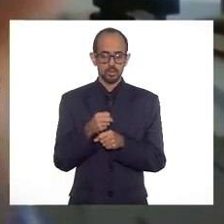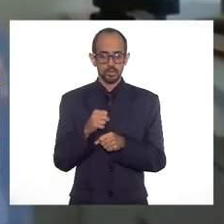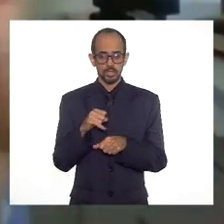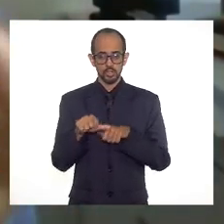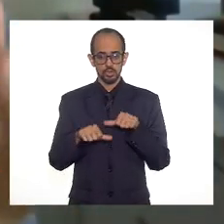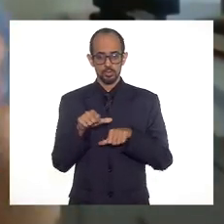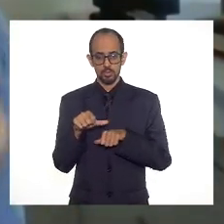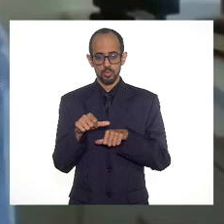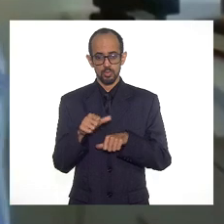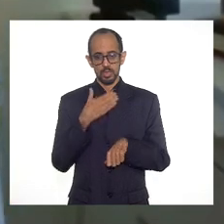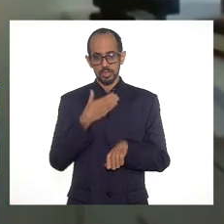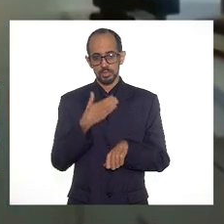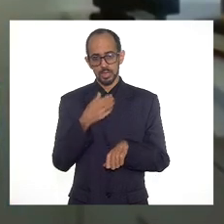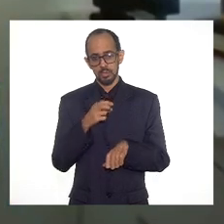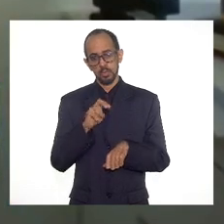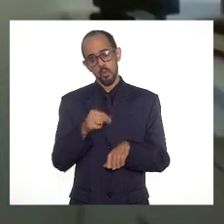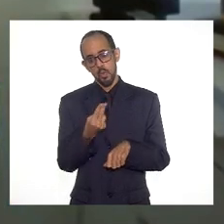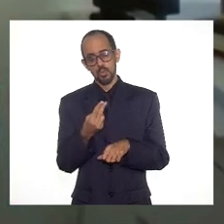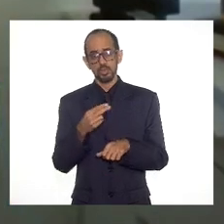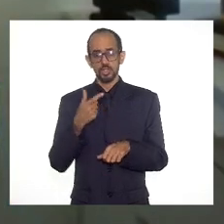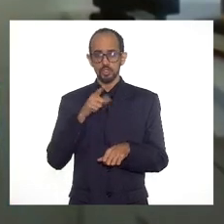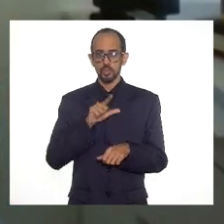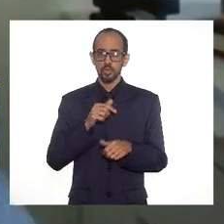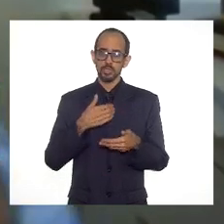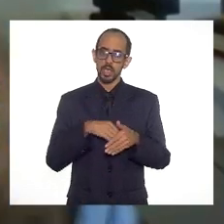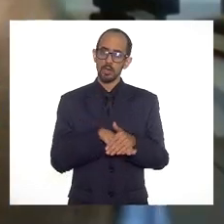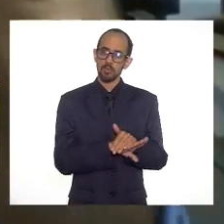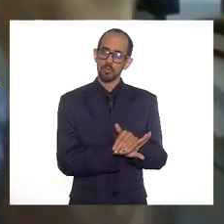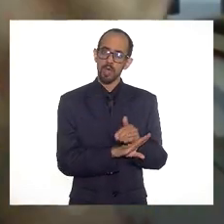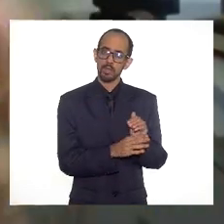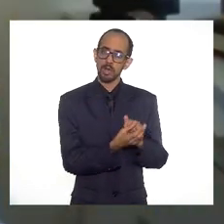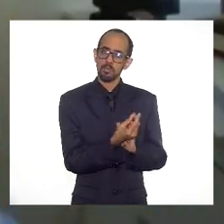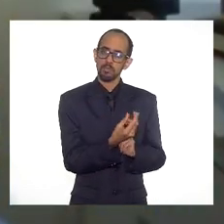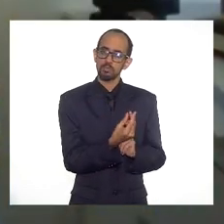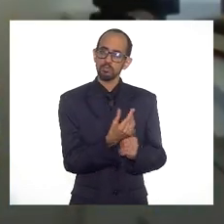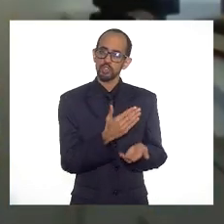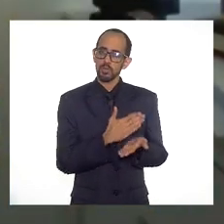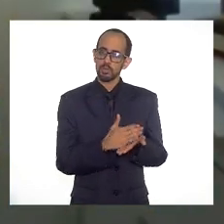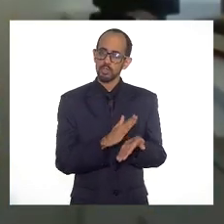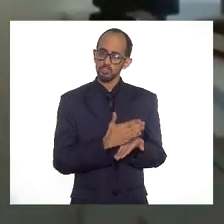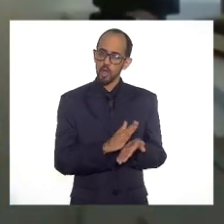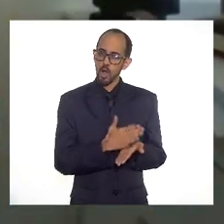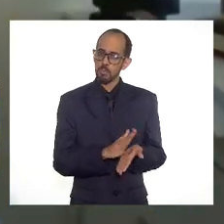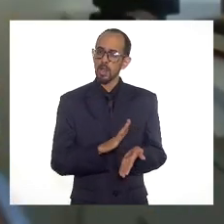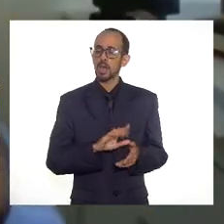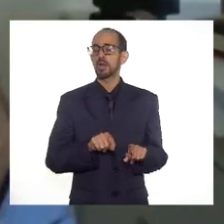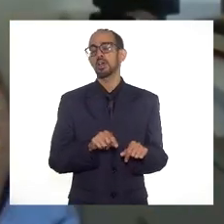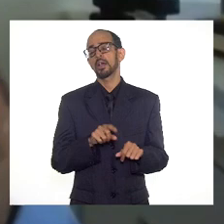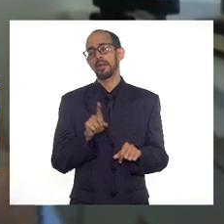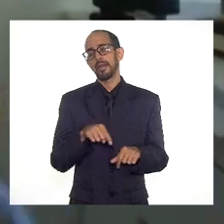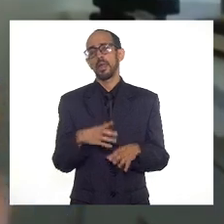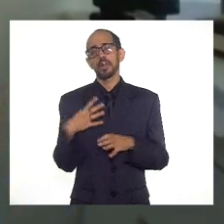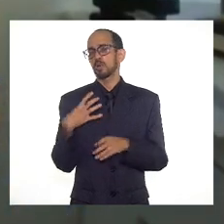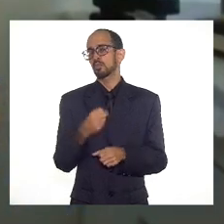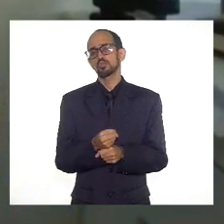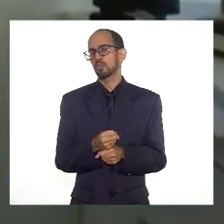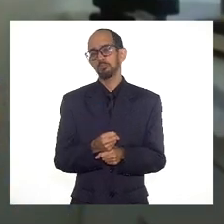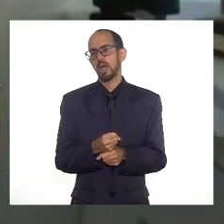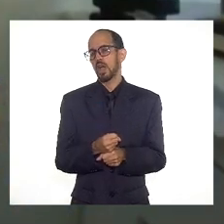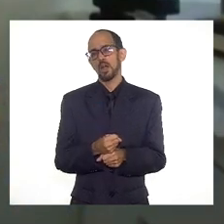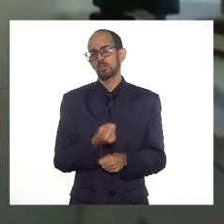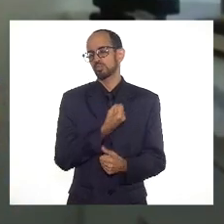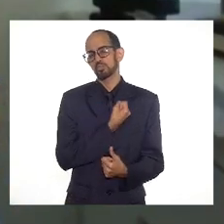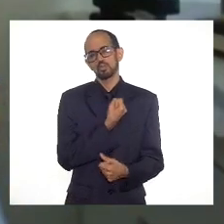vira superavitário. Então, são meramente constatar dados dos numéricos que